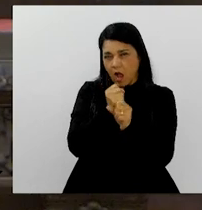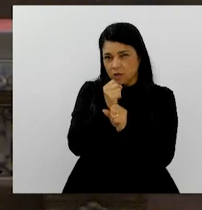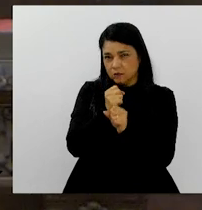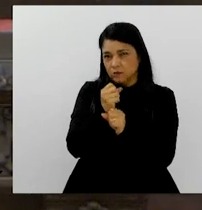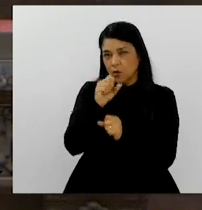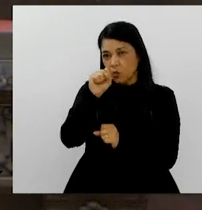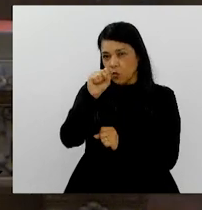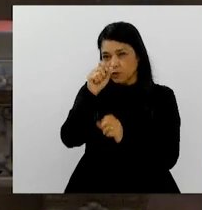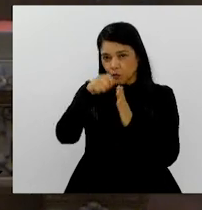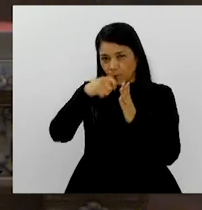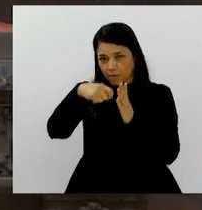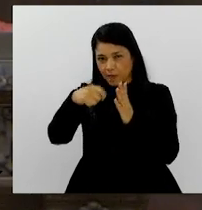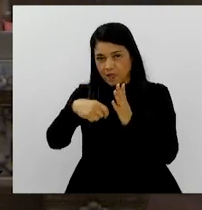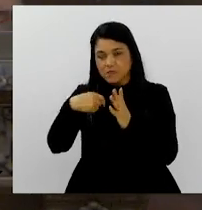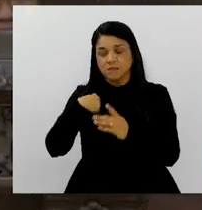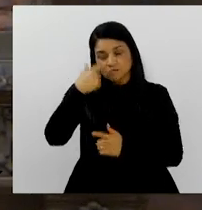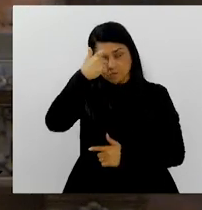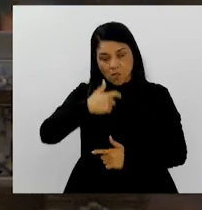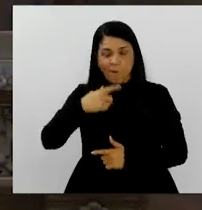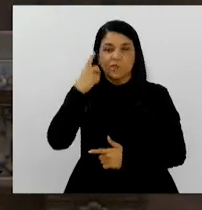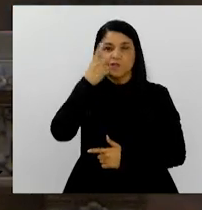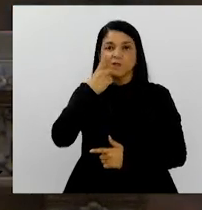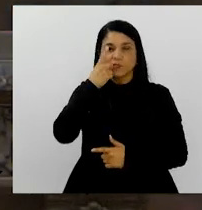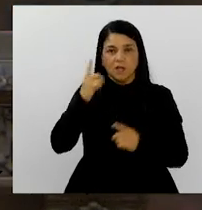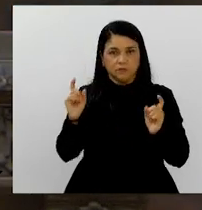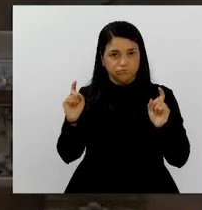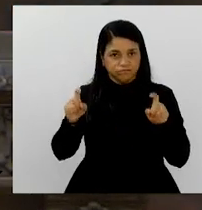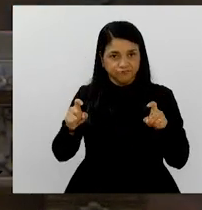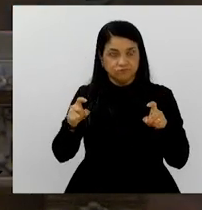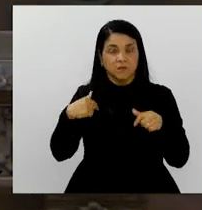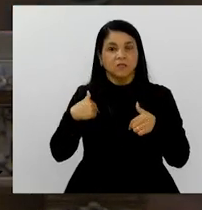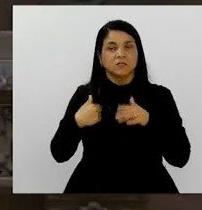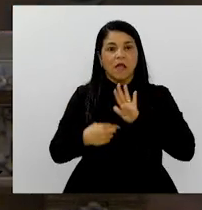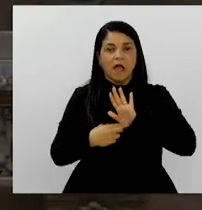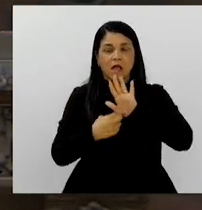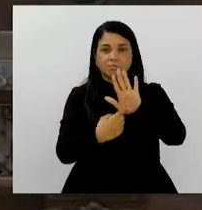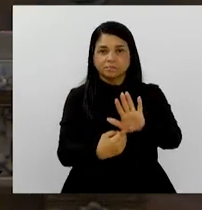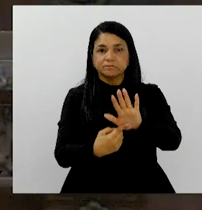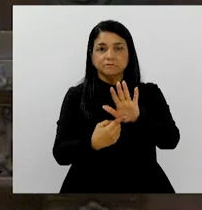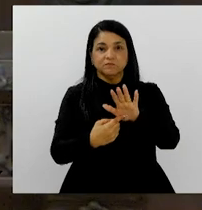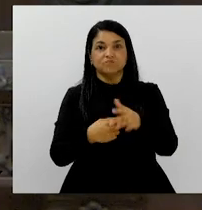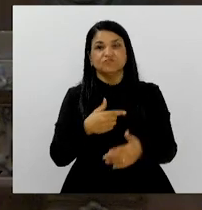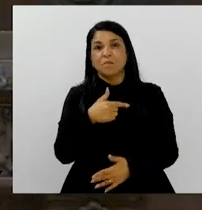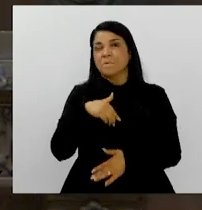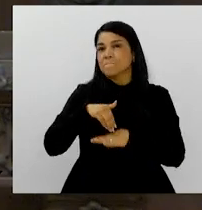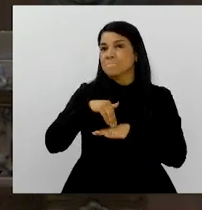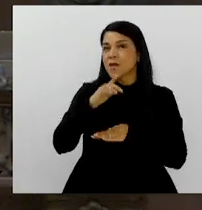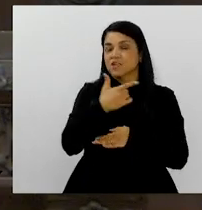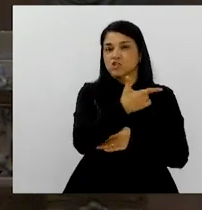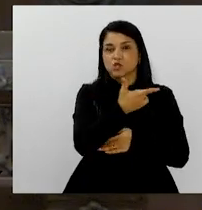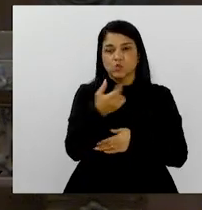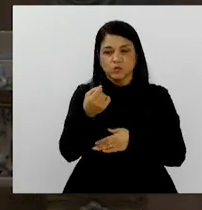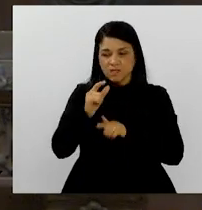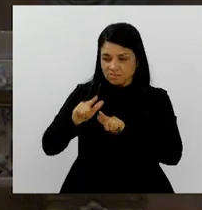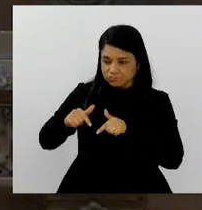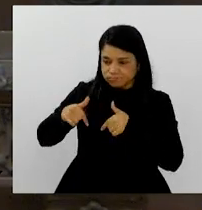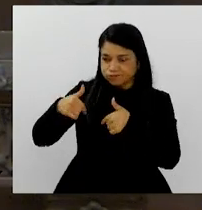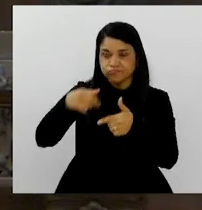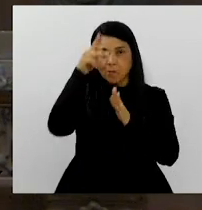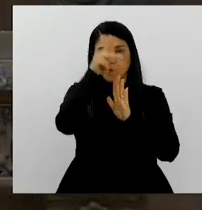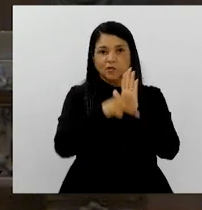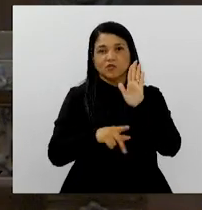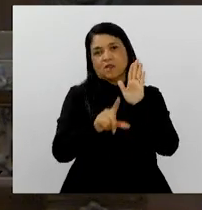eu estou como deputada estadual, eu já apresentei mais de 200 iniciativas de projetos de